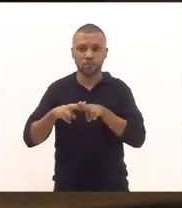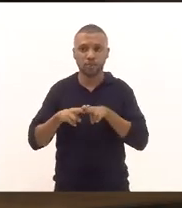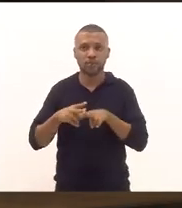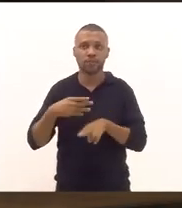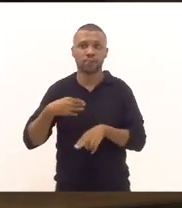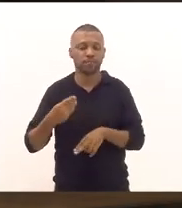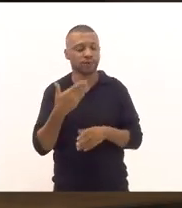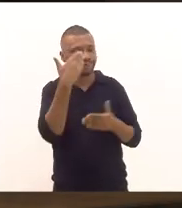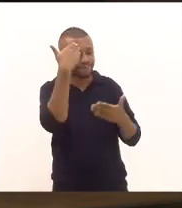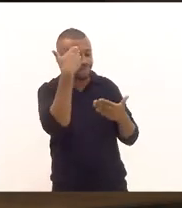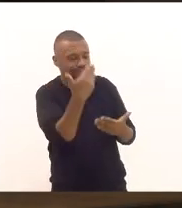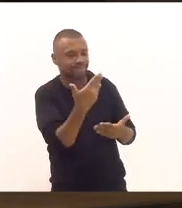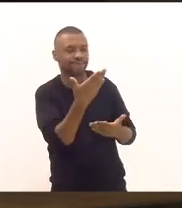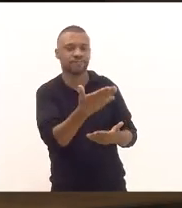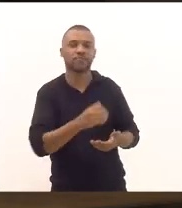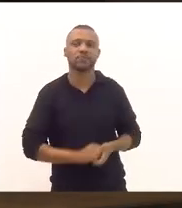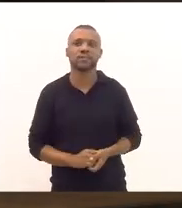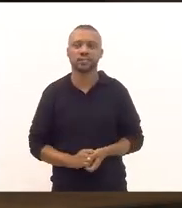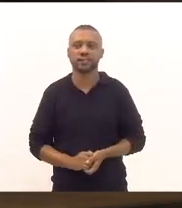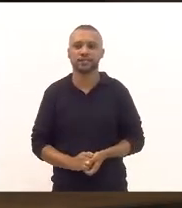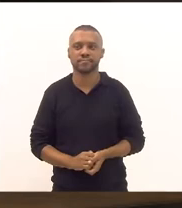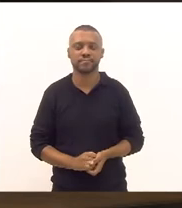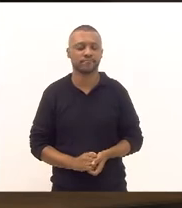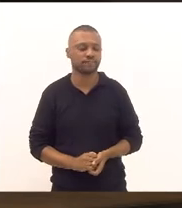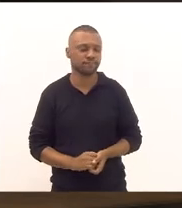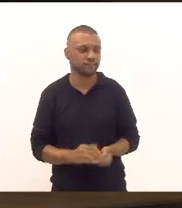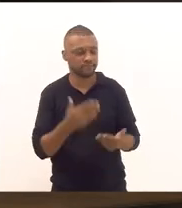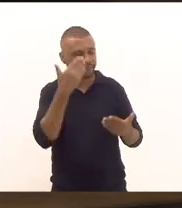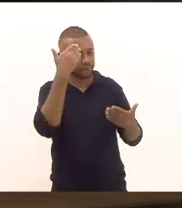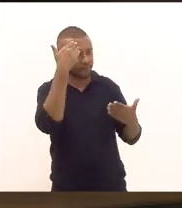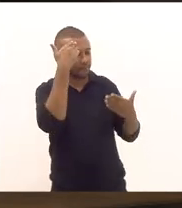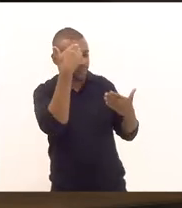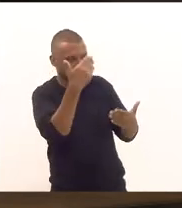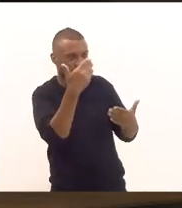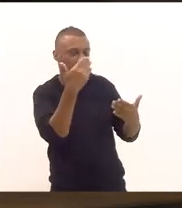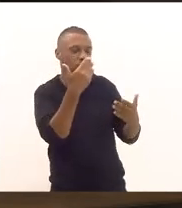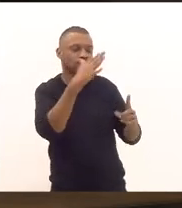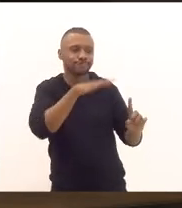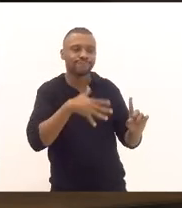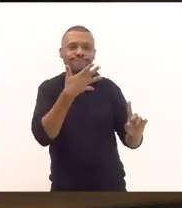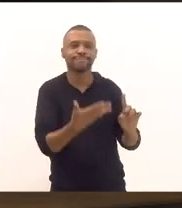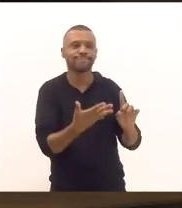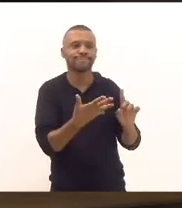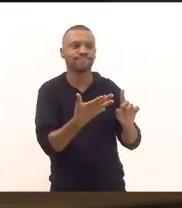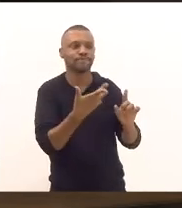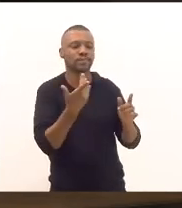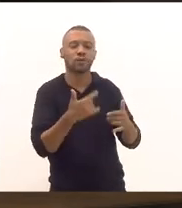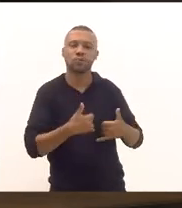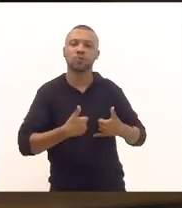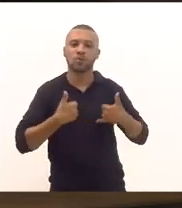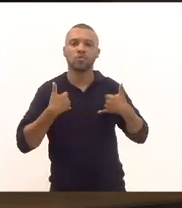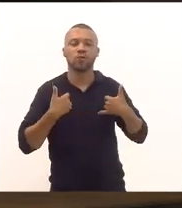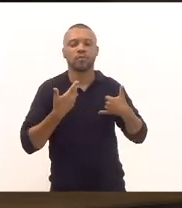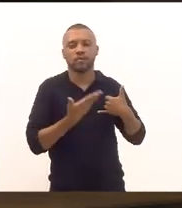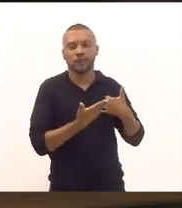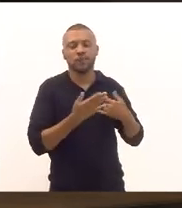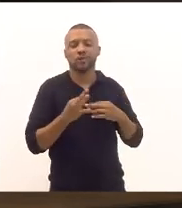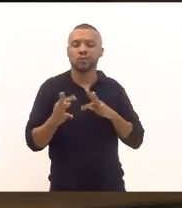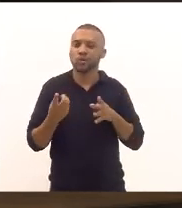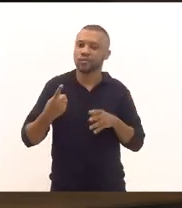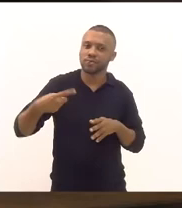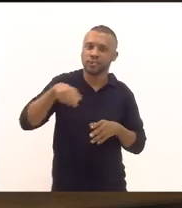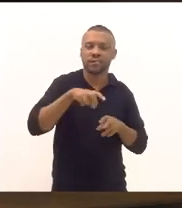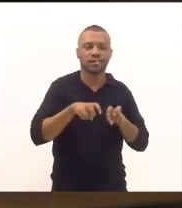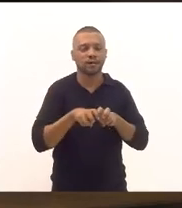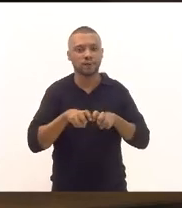isso meu filho eu te agradeço viu Te Agradeço te homenageia the reference e Tenho muito orgulho de você de todos